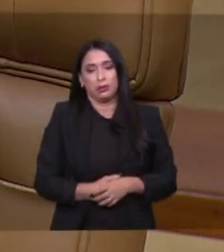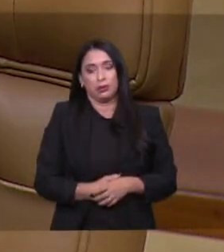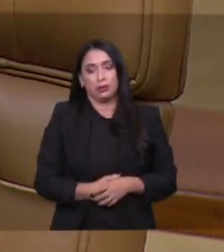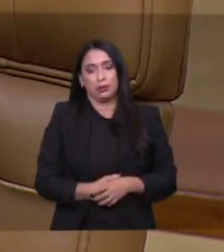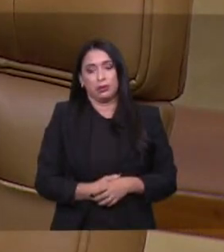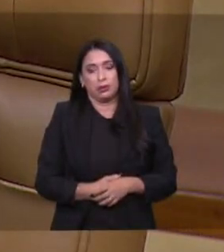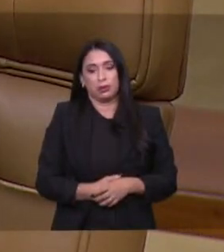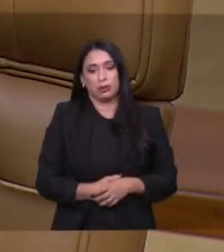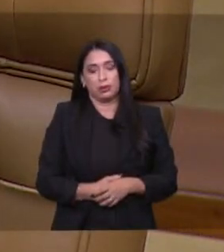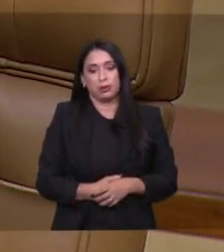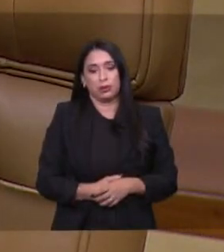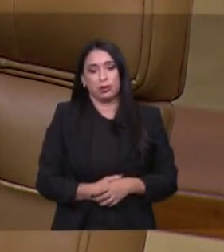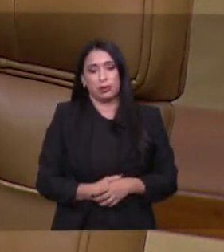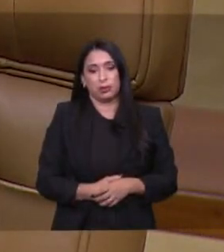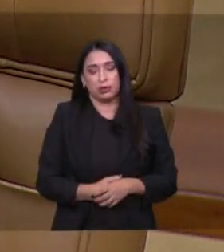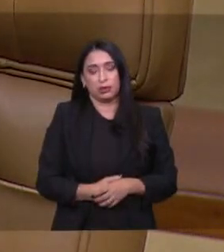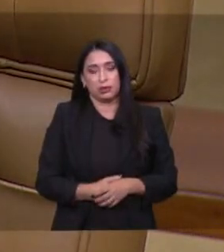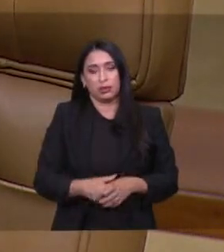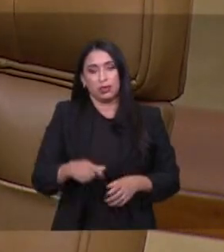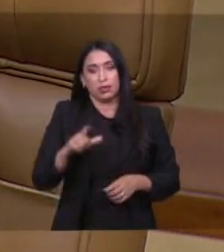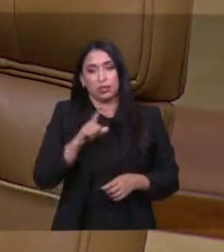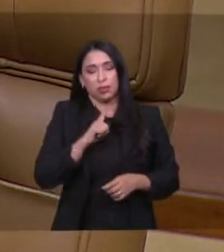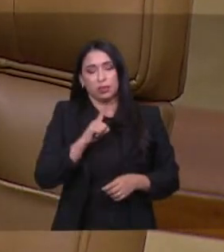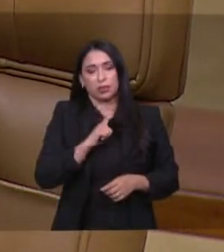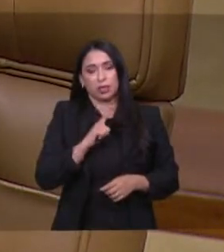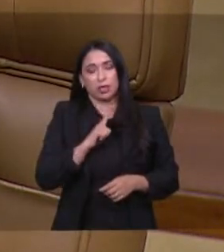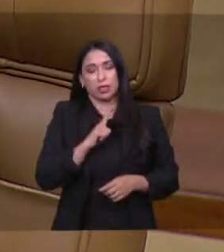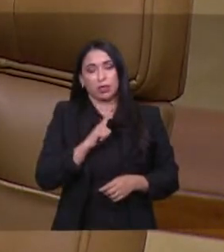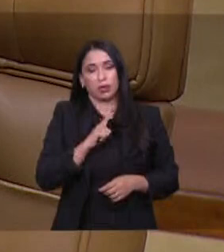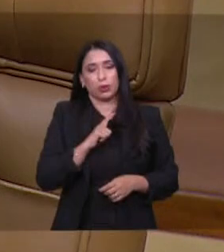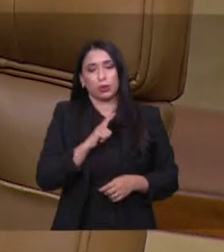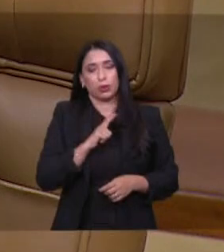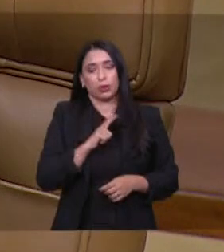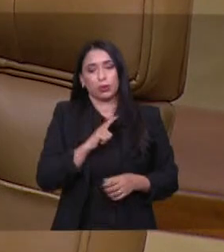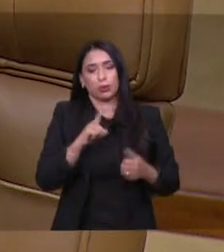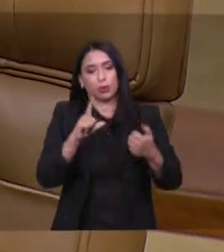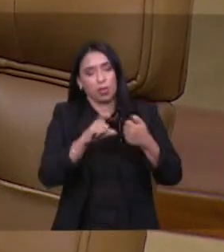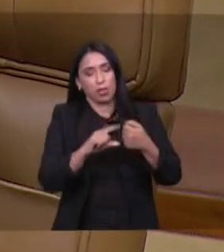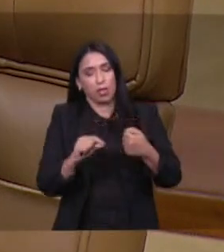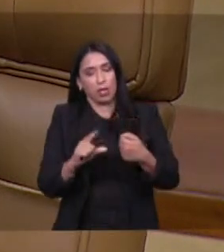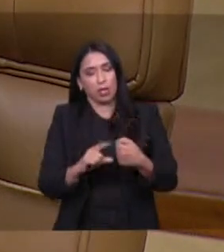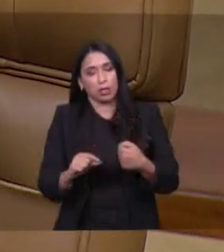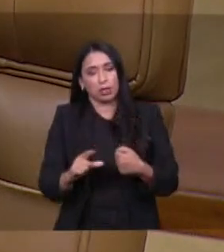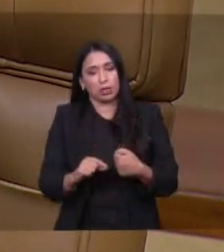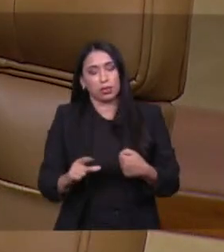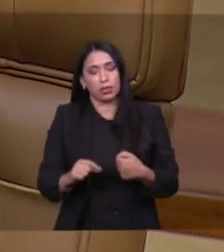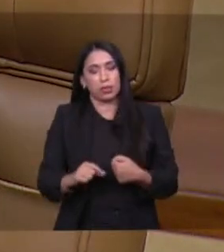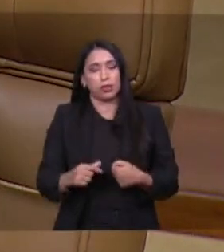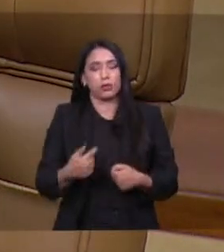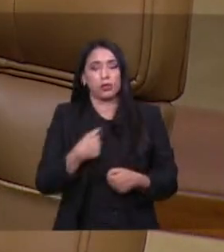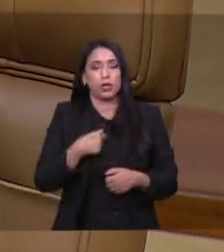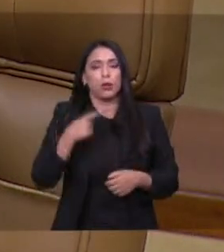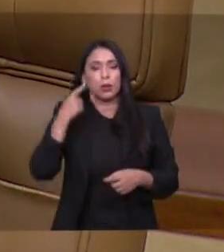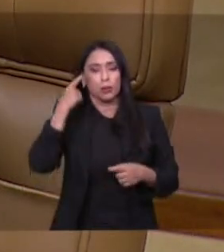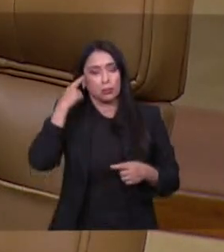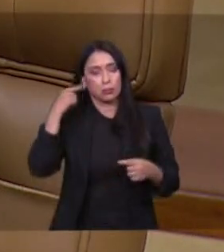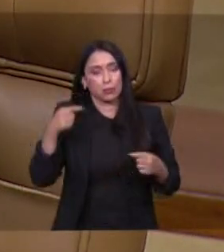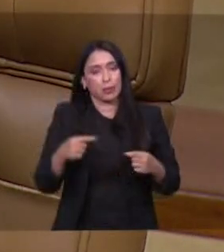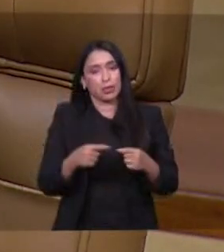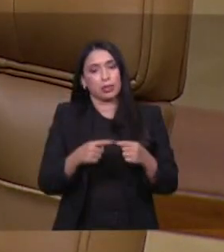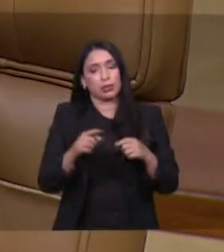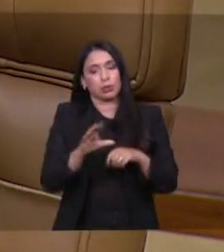Eu tenho aqui uma relação dos dispositivos que eu reconheço a